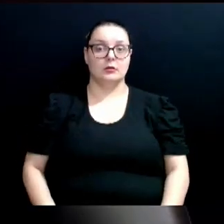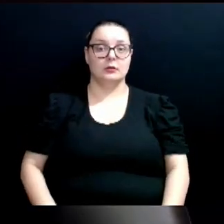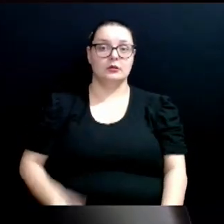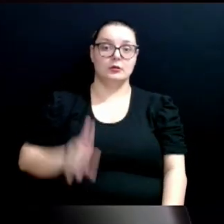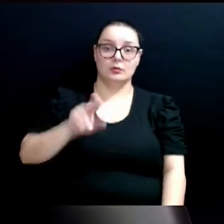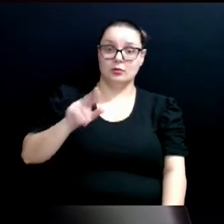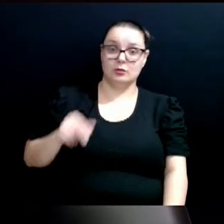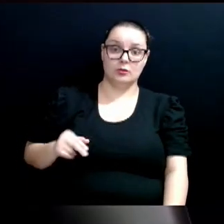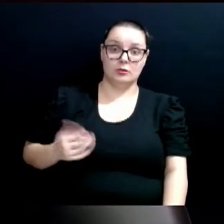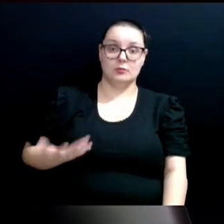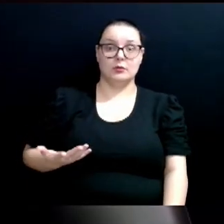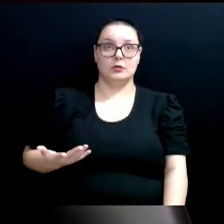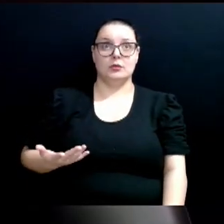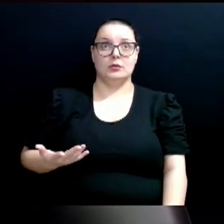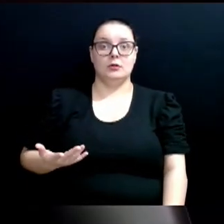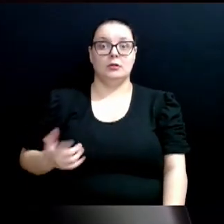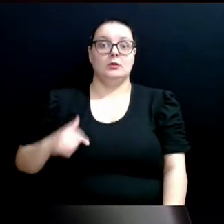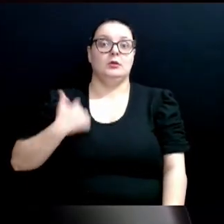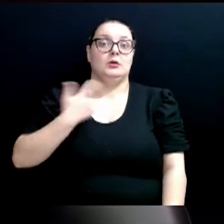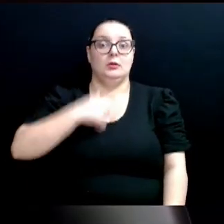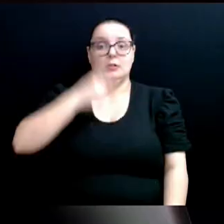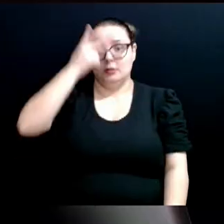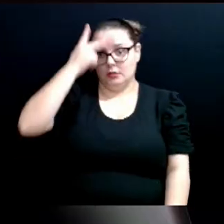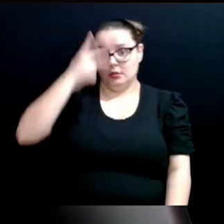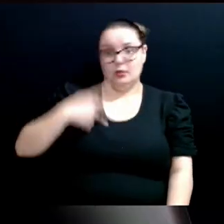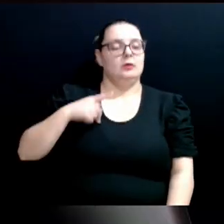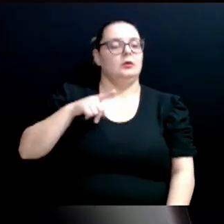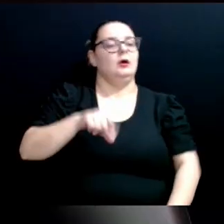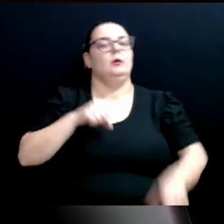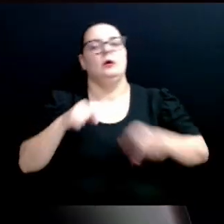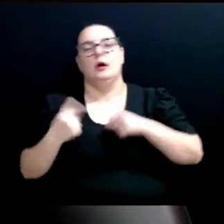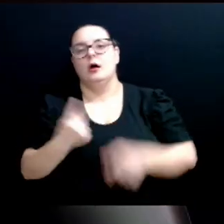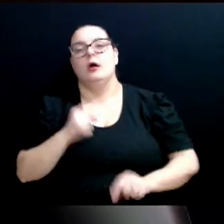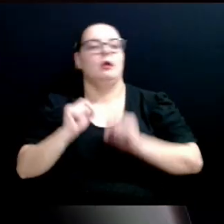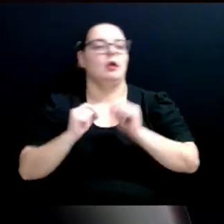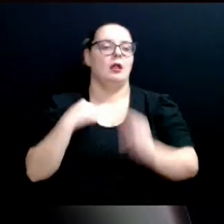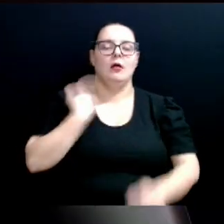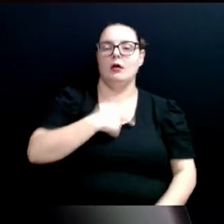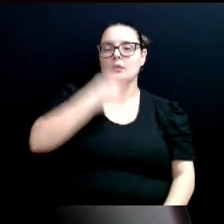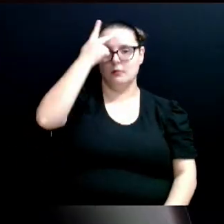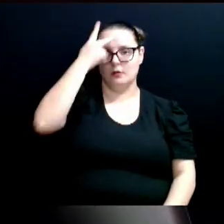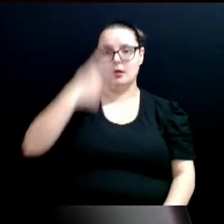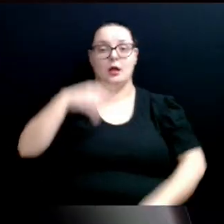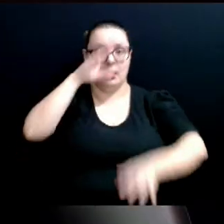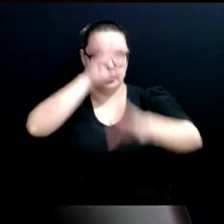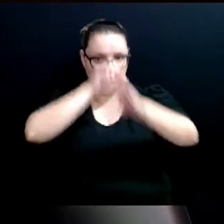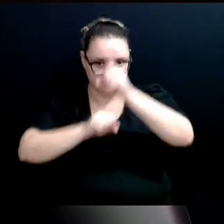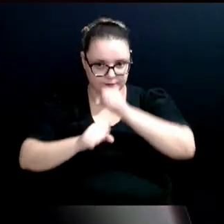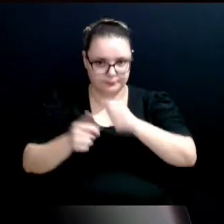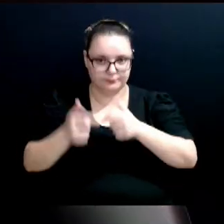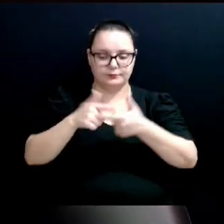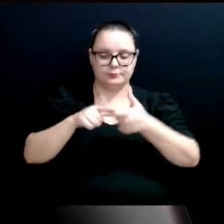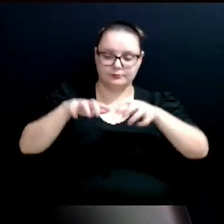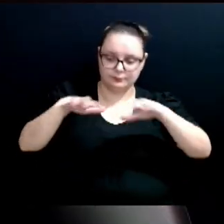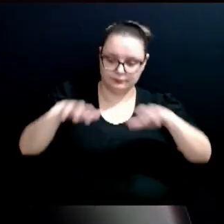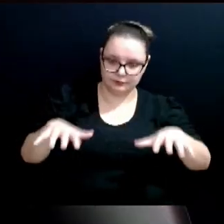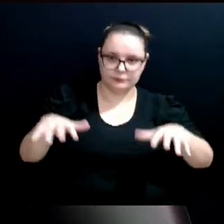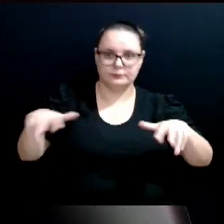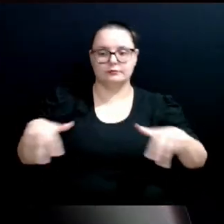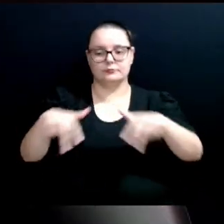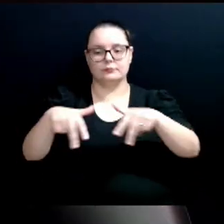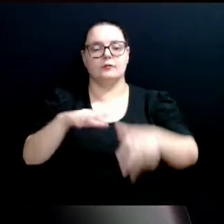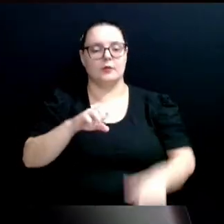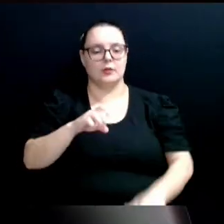sobre as nossas próprias escolhas, quem nós somos, nós vamos ter que aprender a dividir e ceder o que é importante para